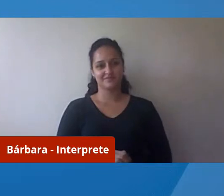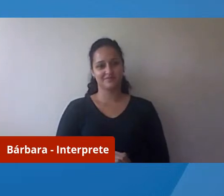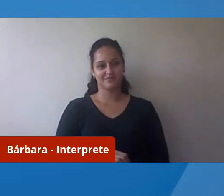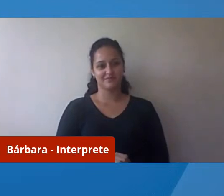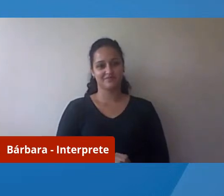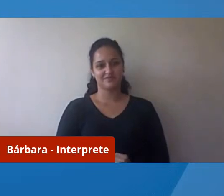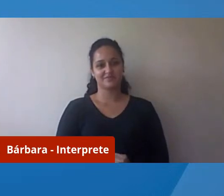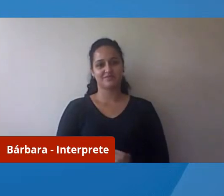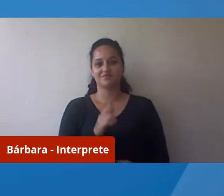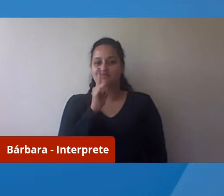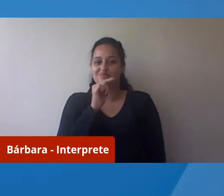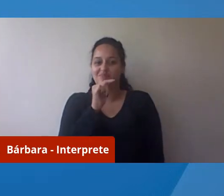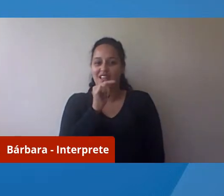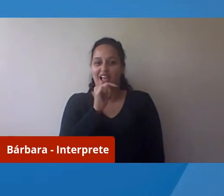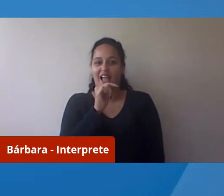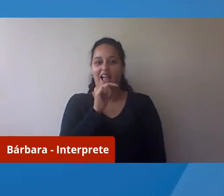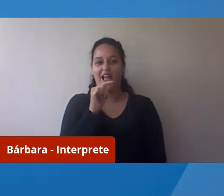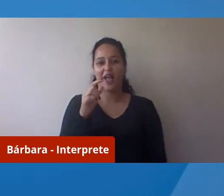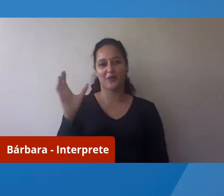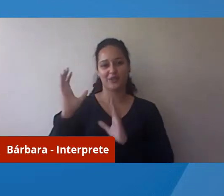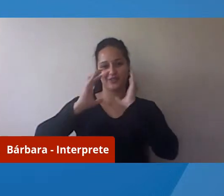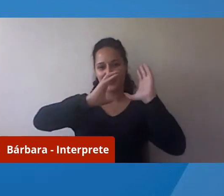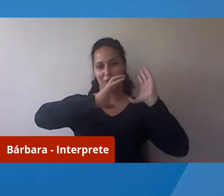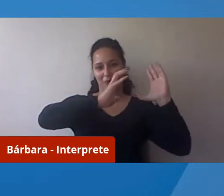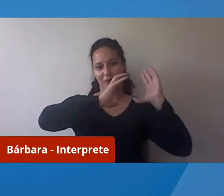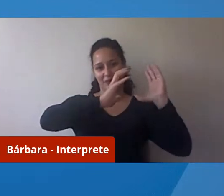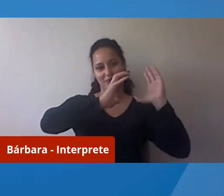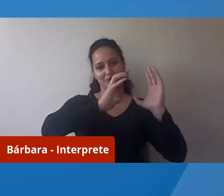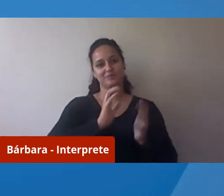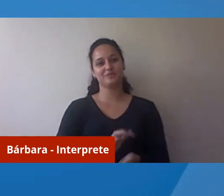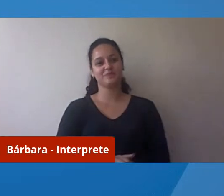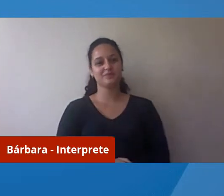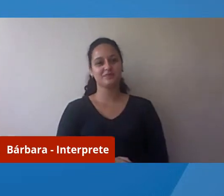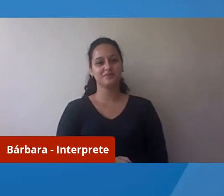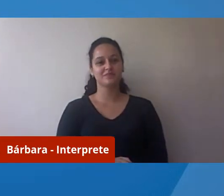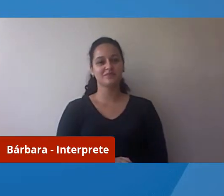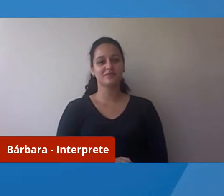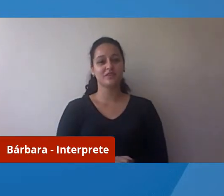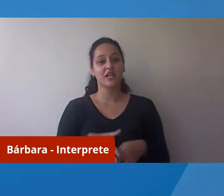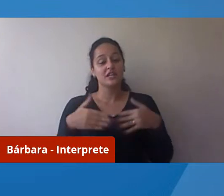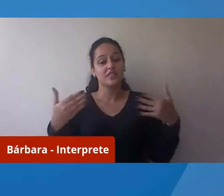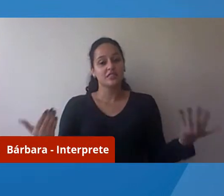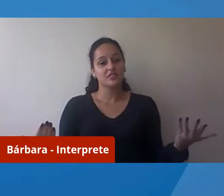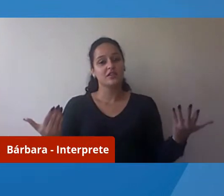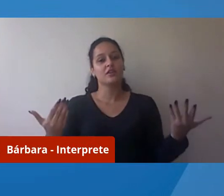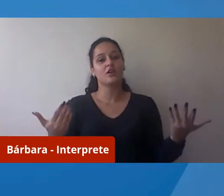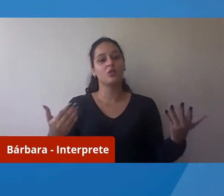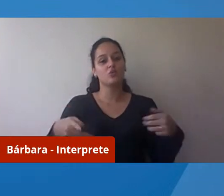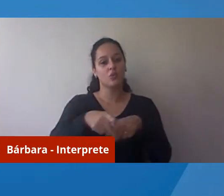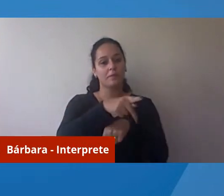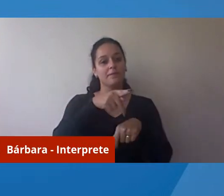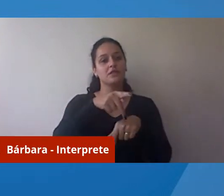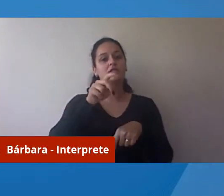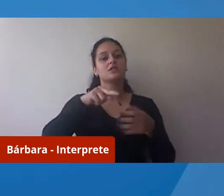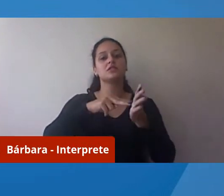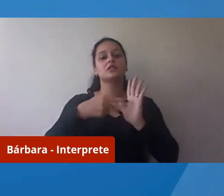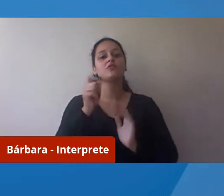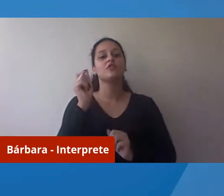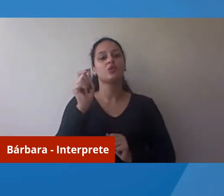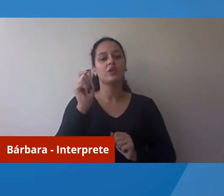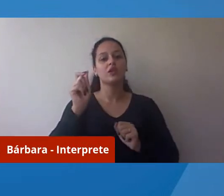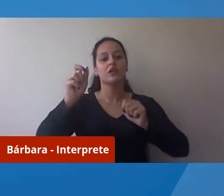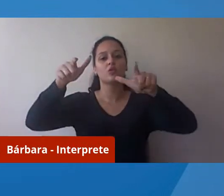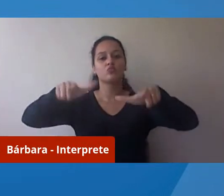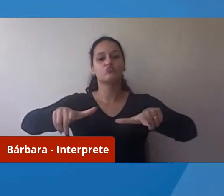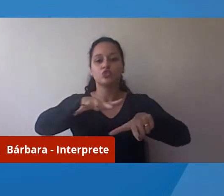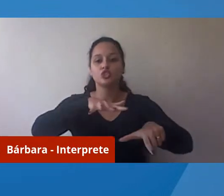Tomando uma aguinha de coco aqui. Então, o Estado é um espaço de disputa. Ter o Estado nas mãos dessa gangue que está lá